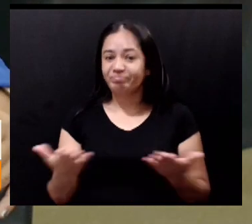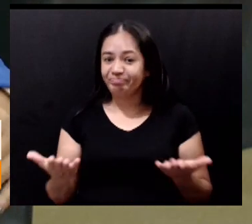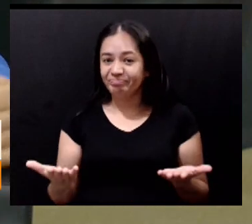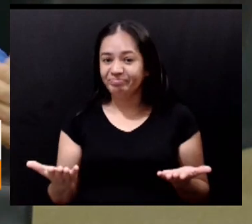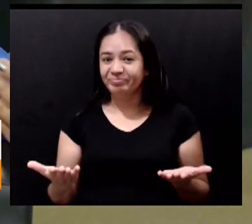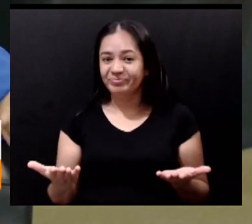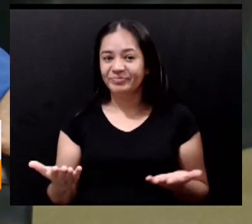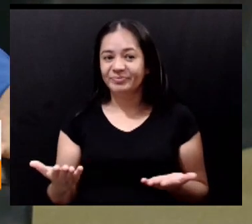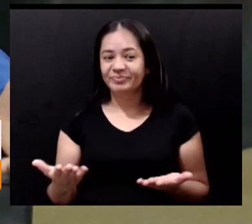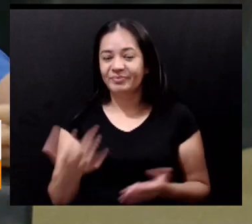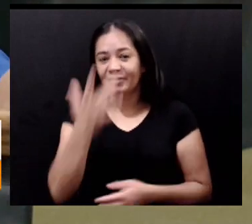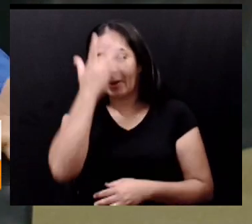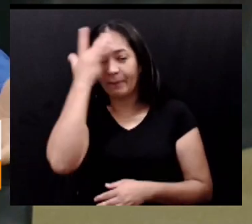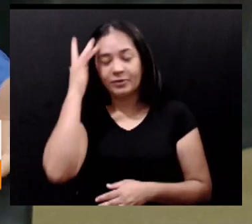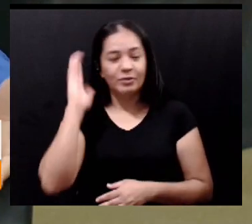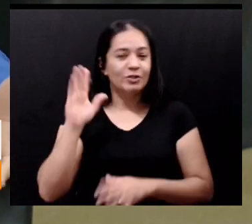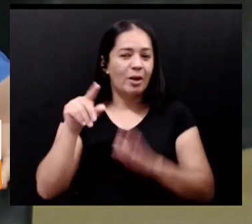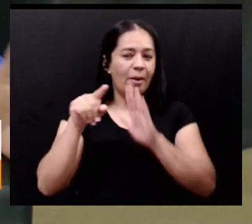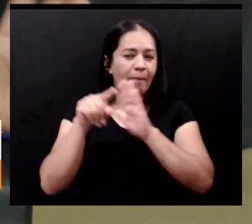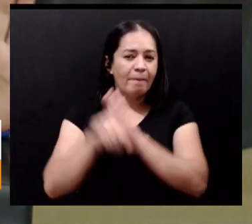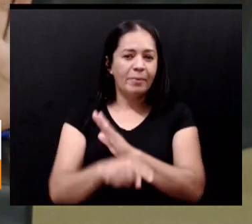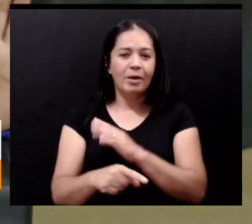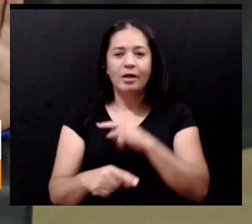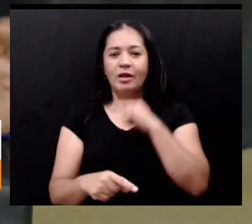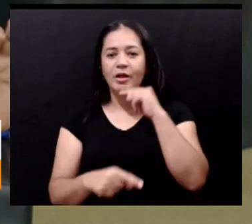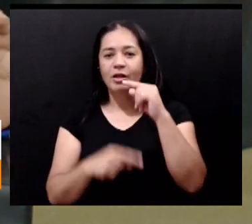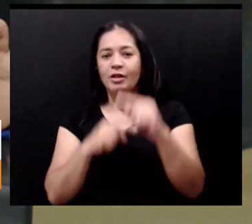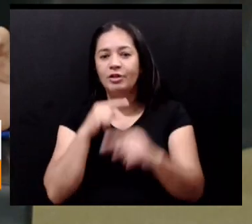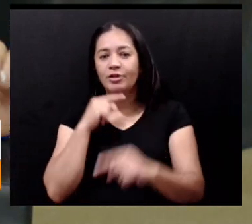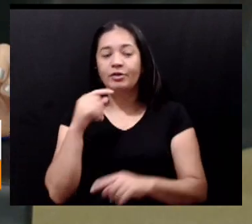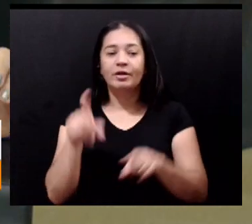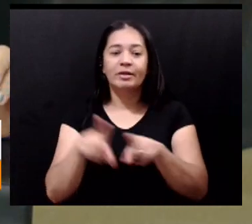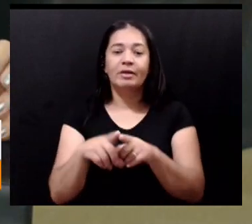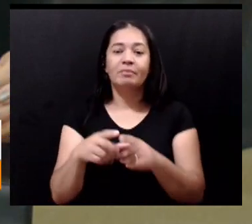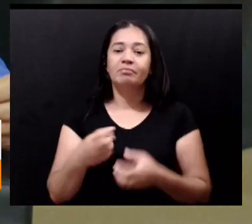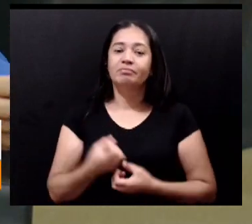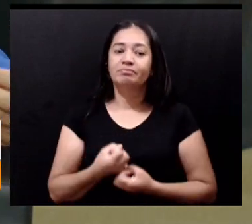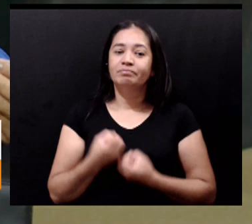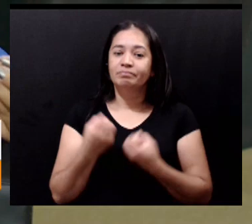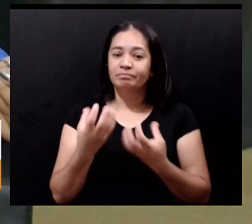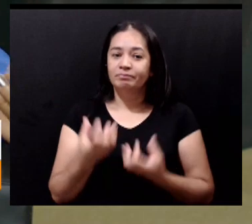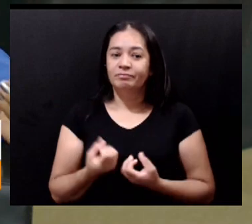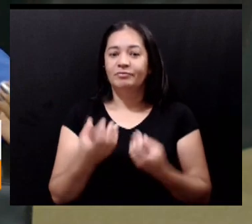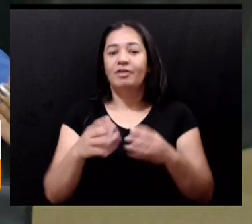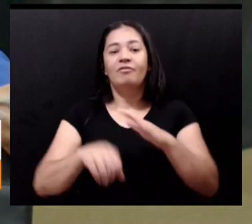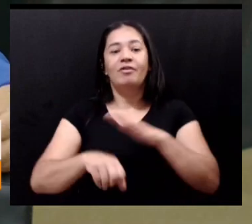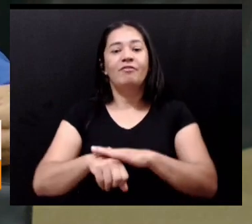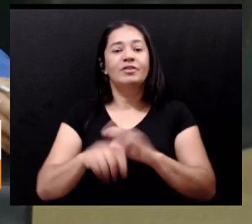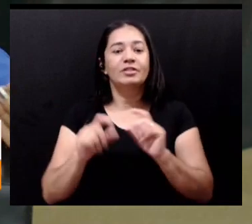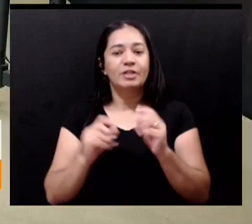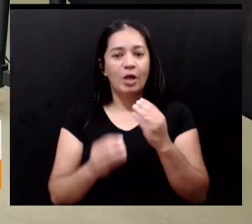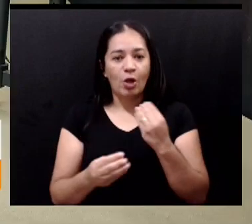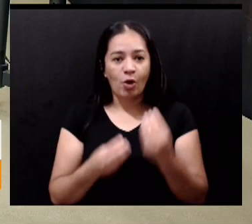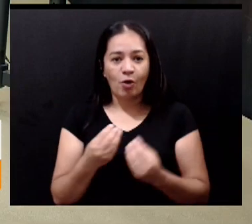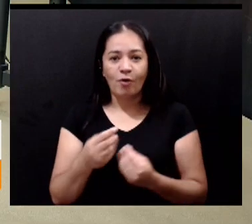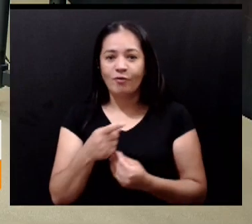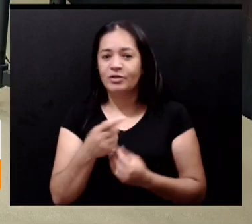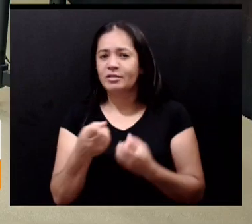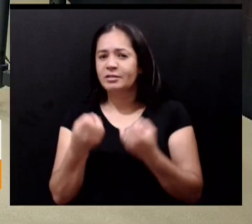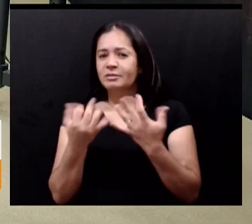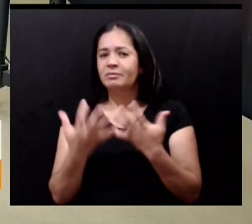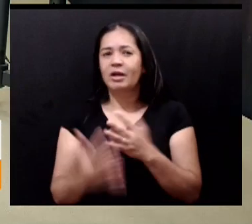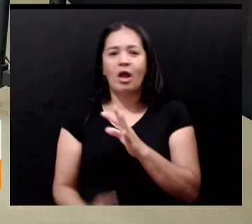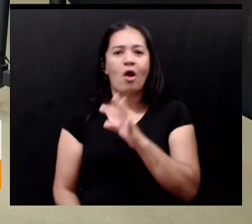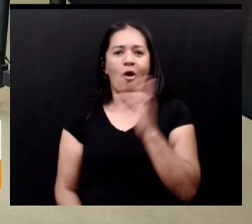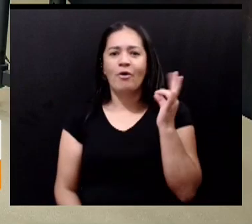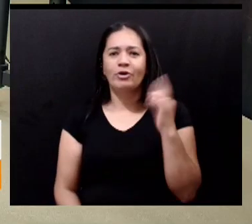mandou perguntas, dúvidas e também depoimentos. Vamos fazer o seguinte, vocês falam muito bem, eu estou adorando ouvir as duas,